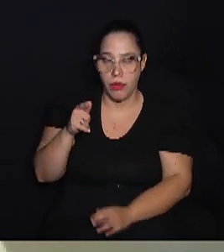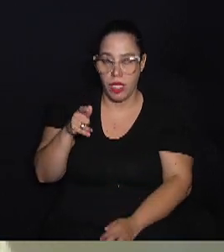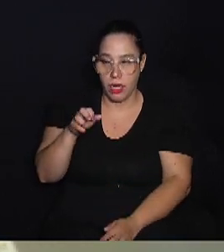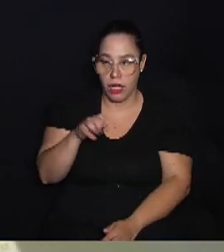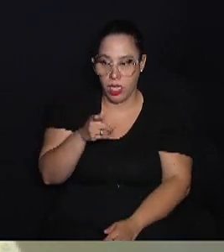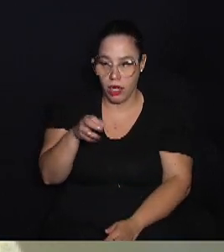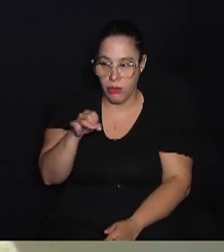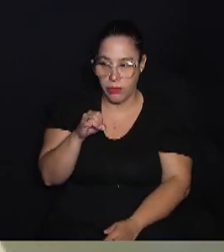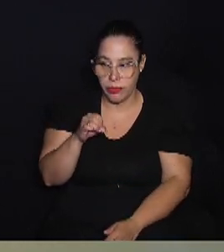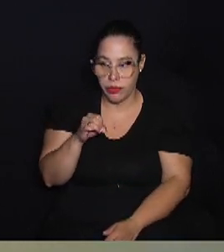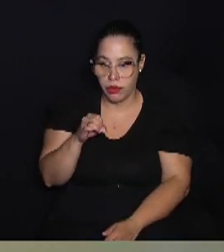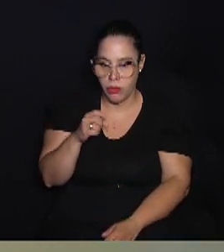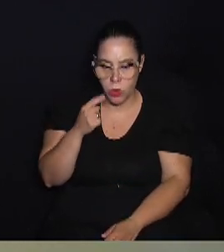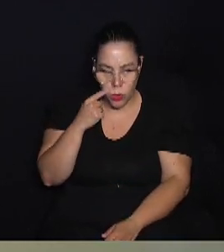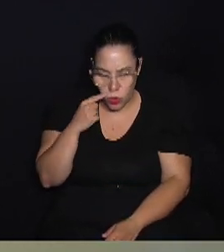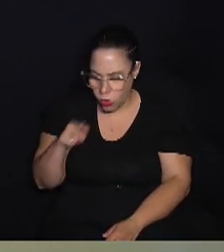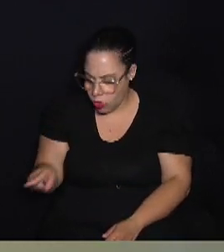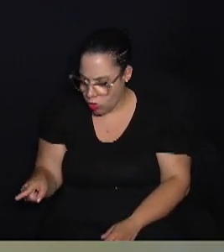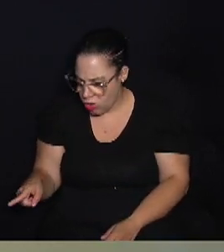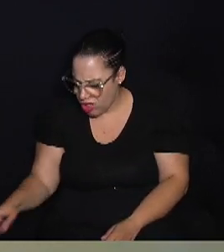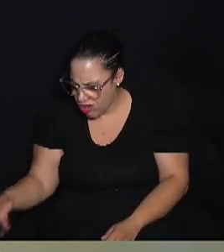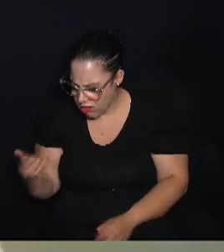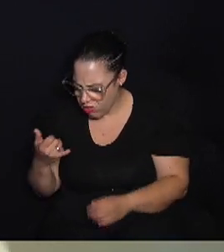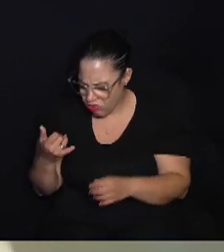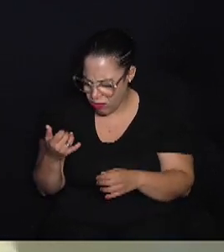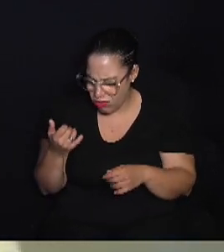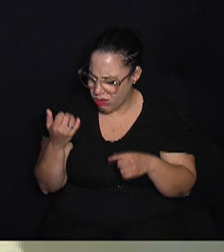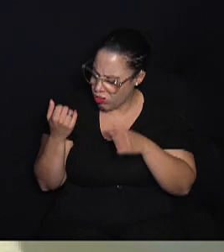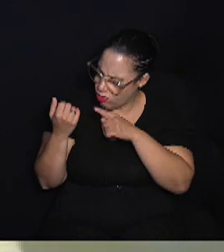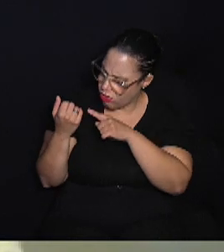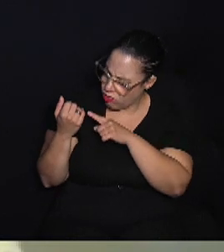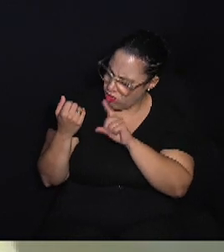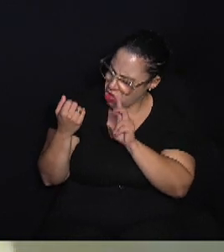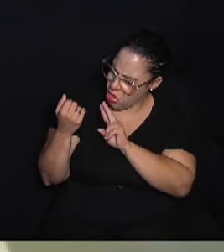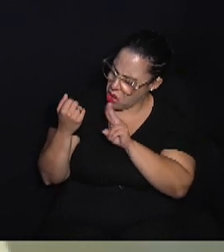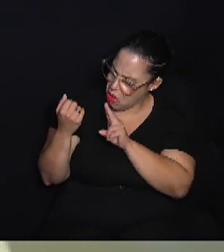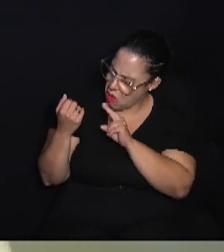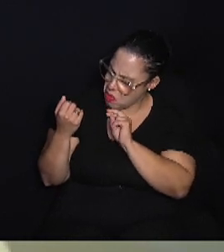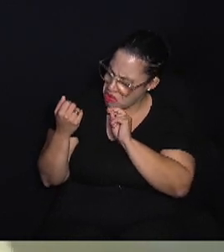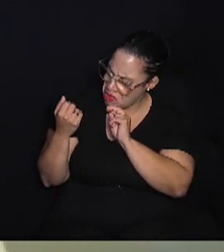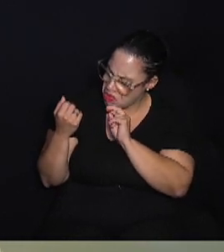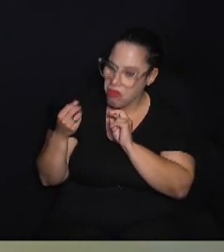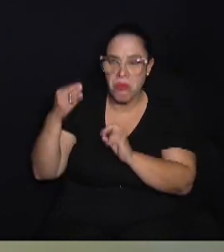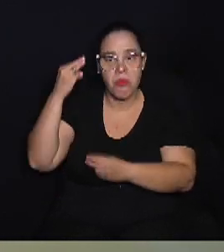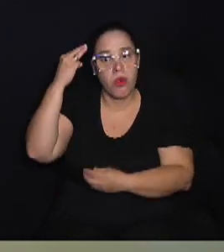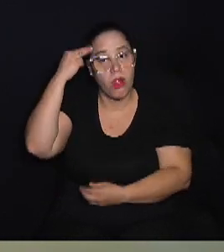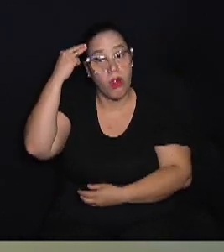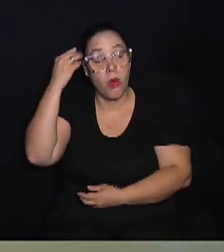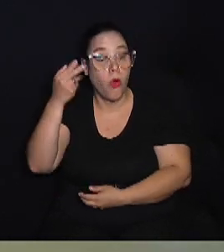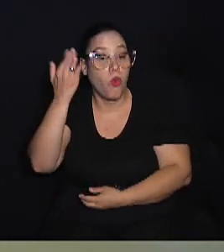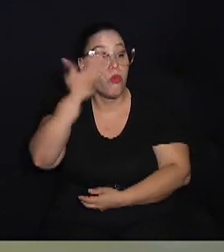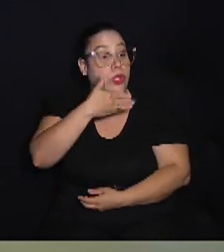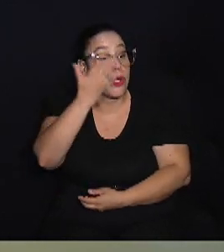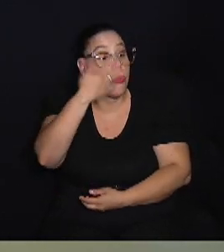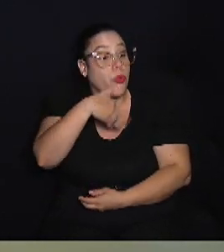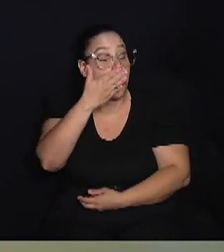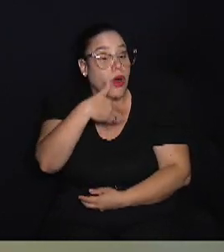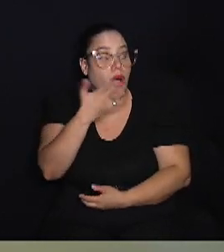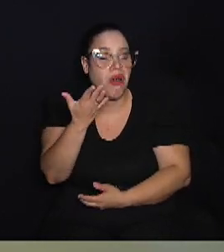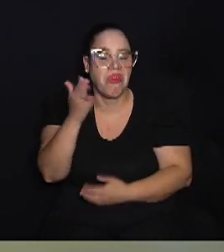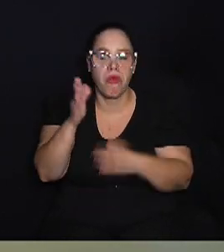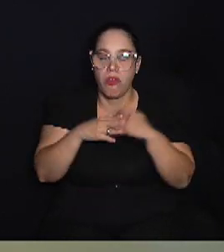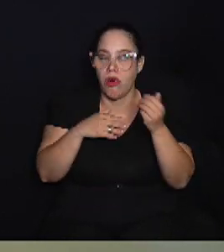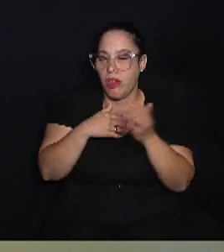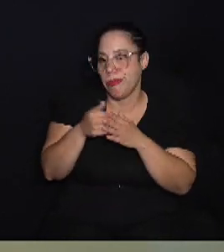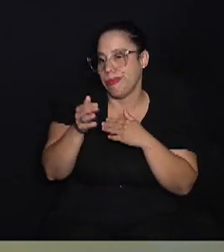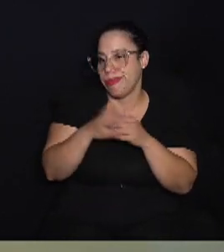que é eu ver o objeto e saber o nome dele. Existe uma memória visual. Então, tem vários tipos de memória.